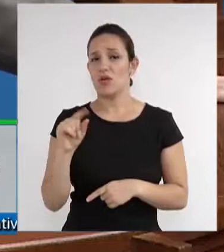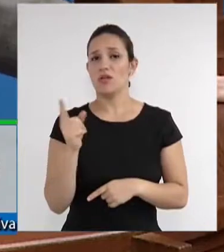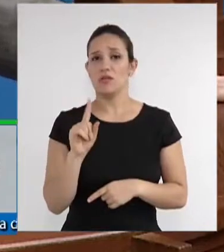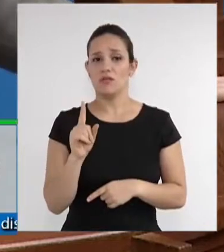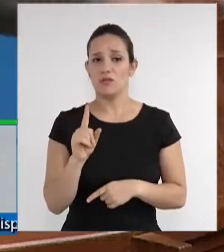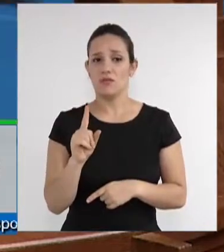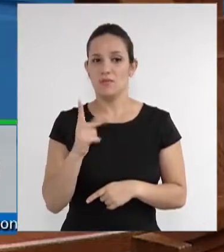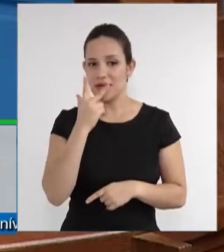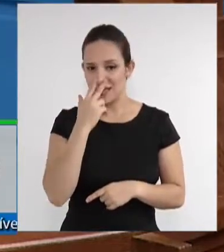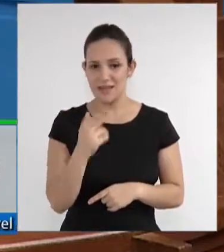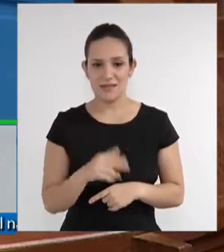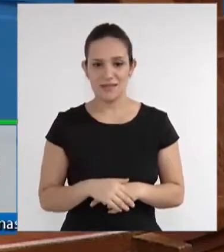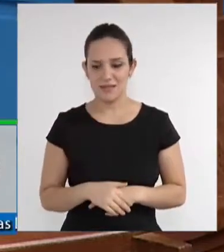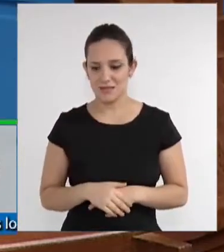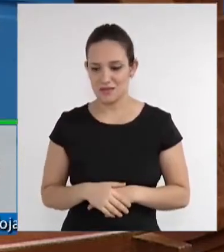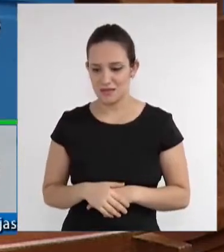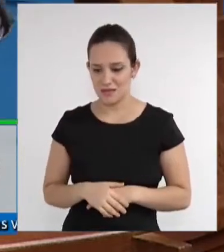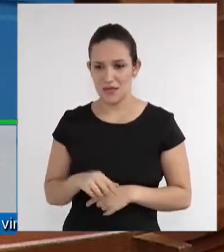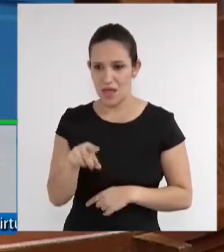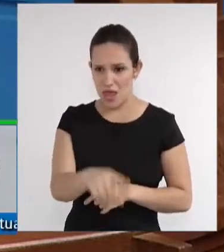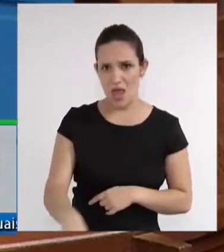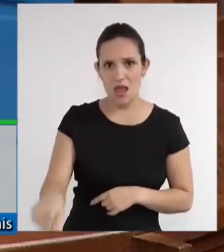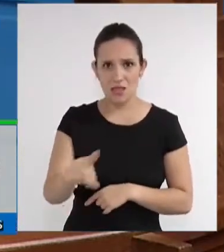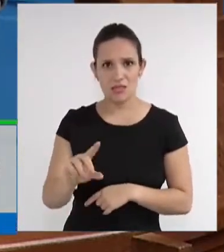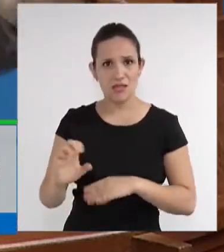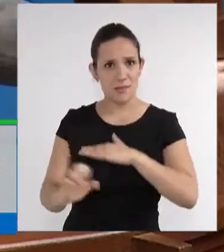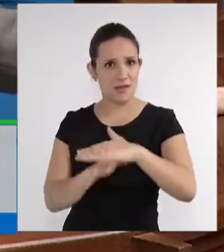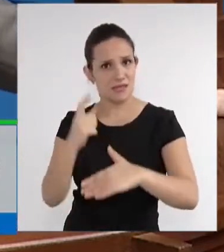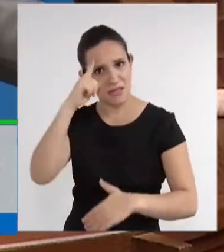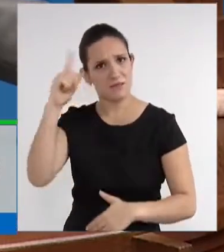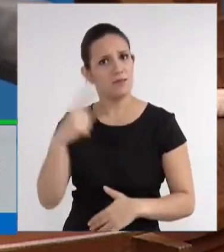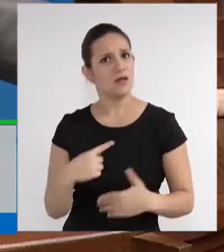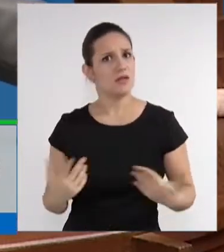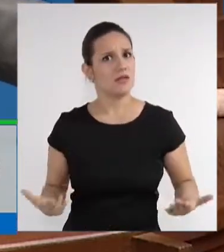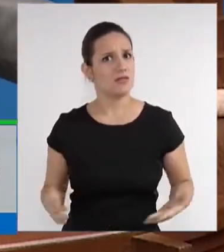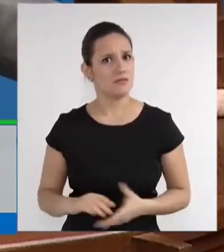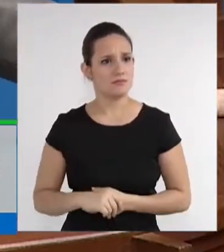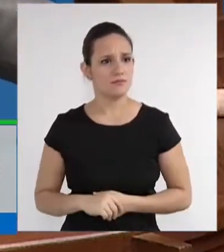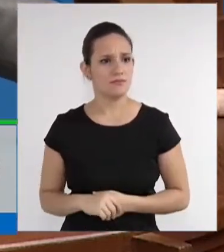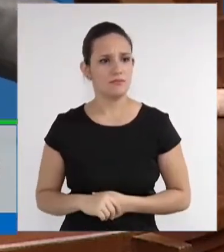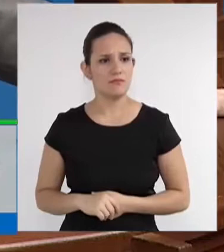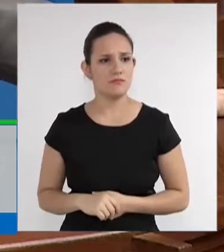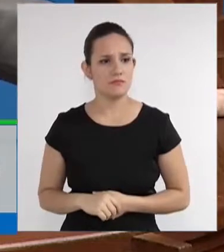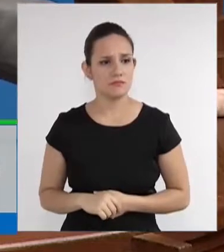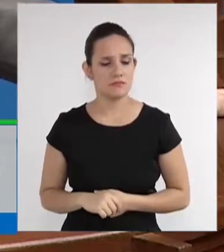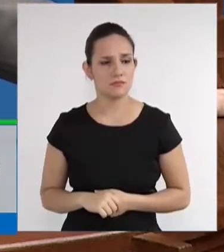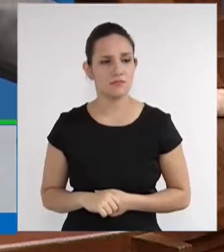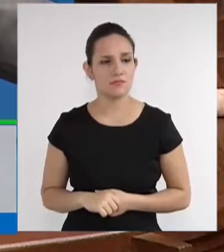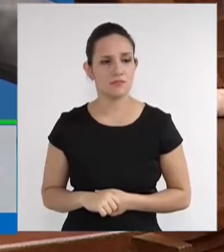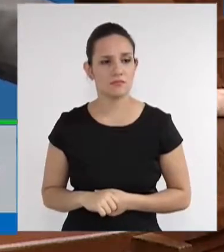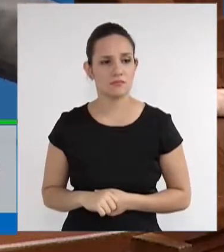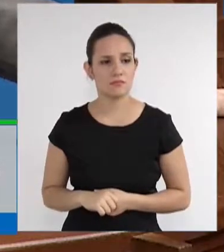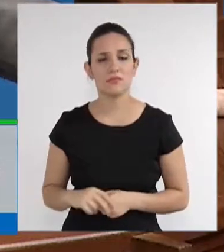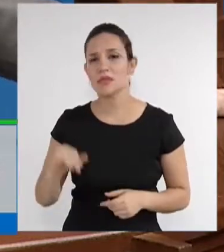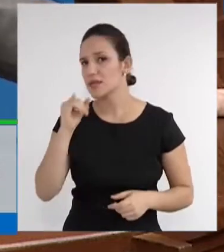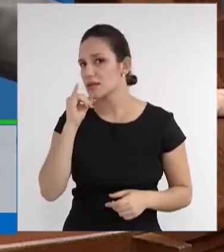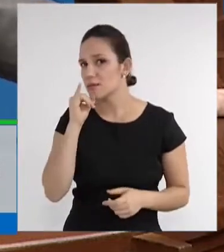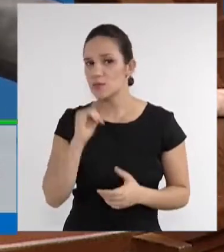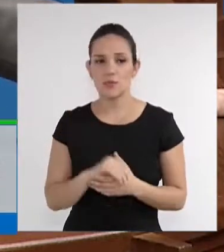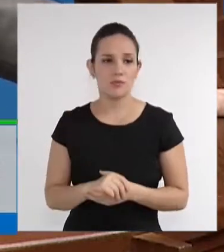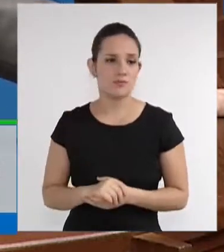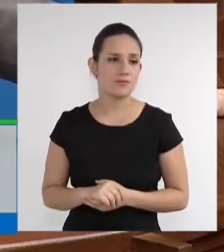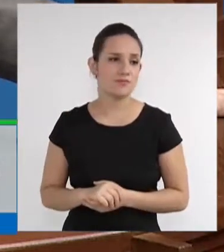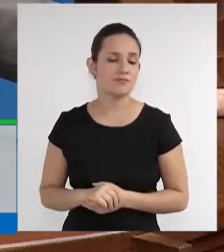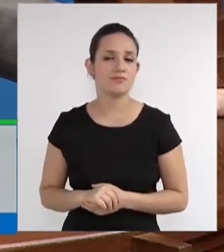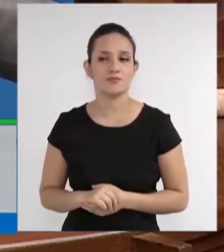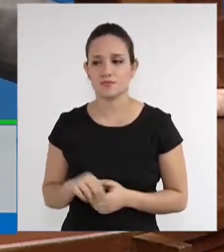escolhido. E muitas das vezes, na maioria das vezes eu diria, quem escolhe o poder público, o deputado Dr. Paulo